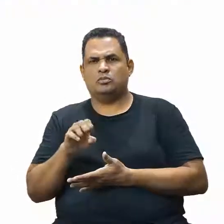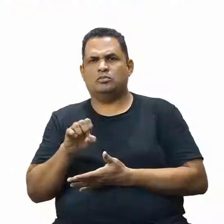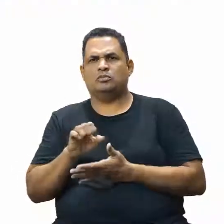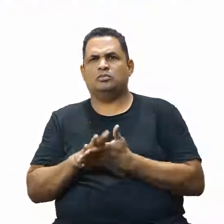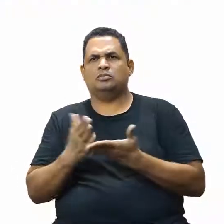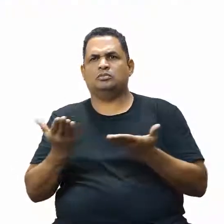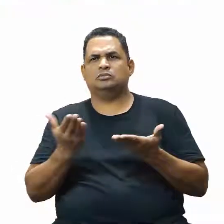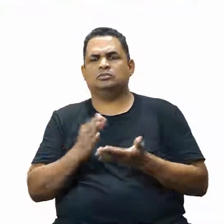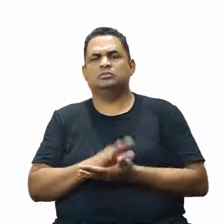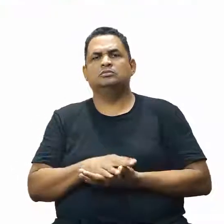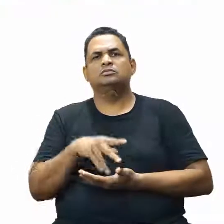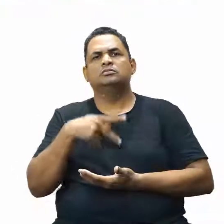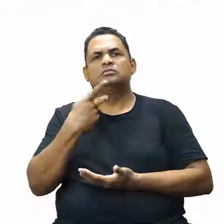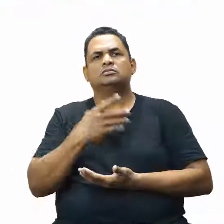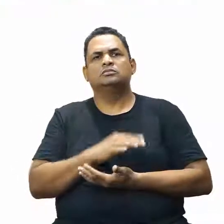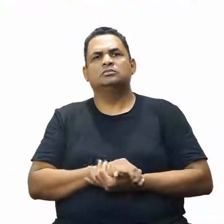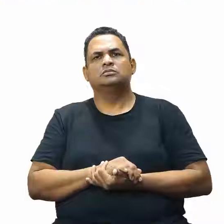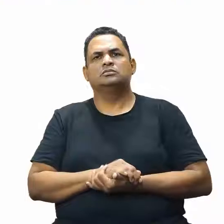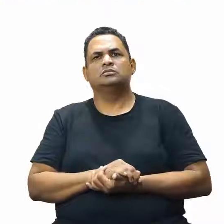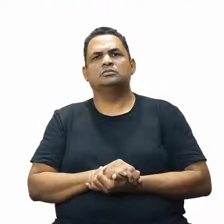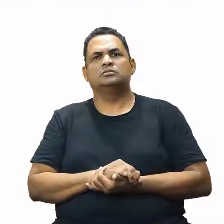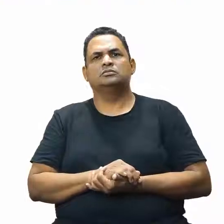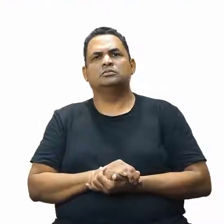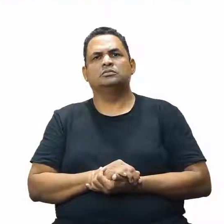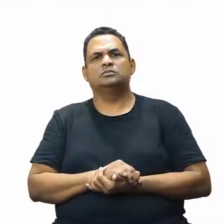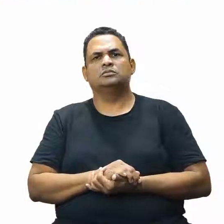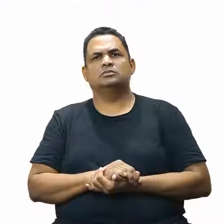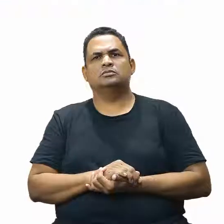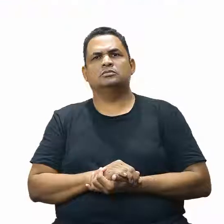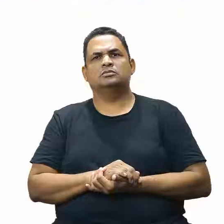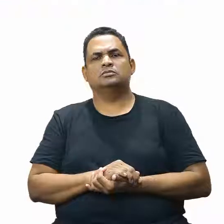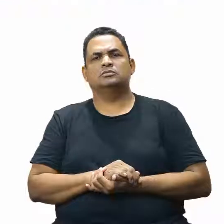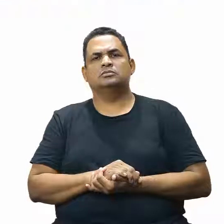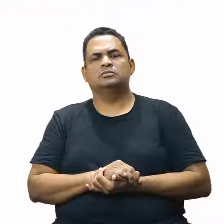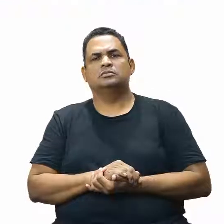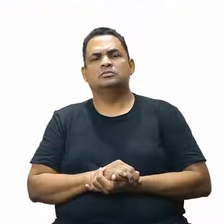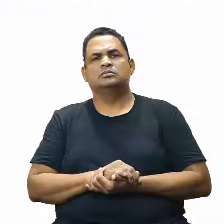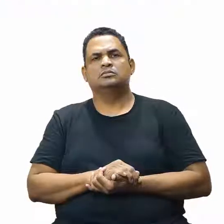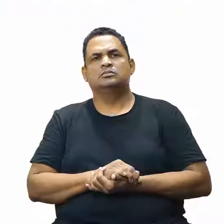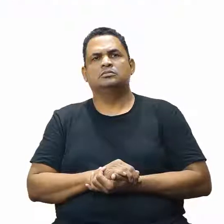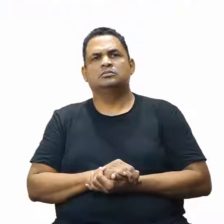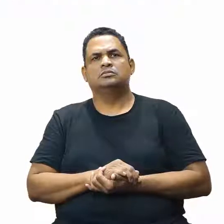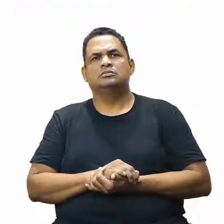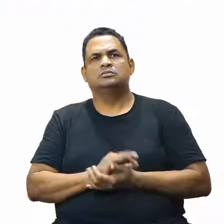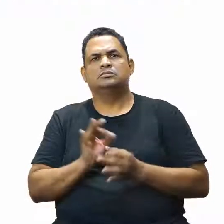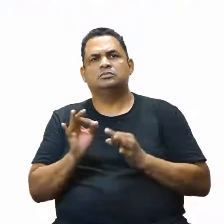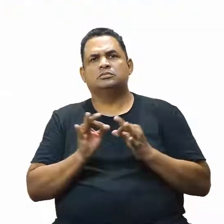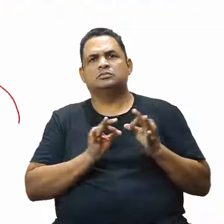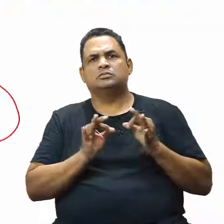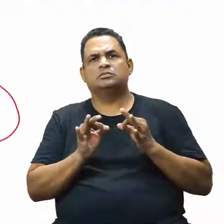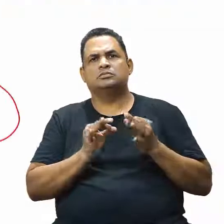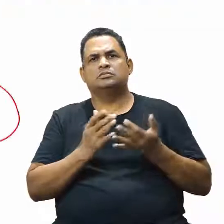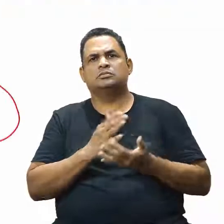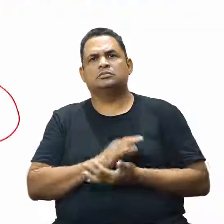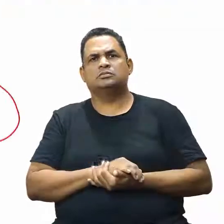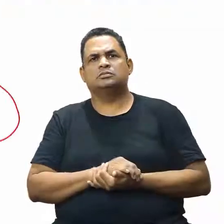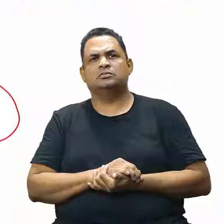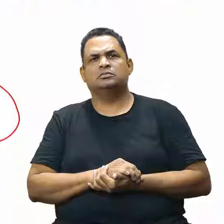aí que eu estou falando para vocês, esses aqui são uma praga mesmo. Para a agricultura tradicional, formação de pasto, gente, isso aqui,